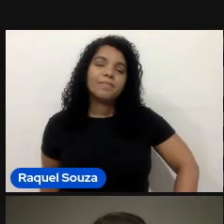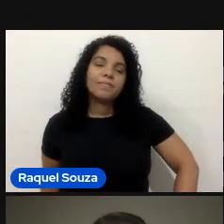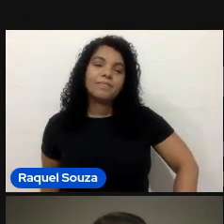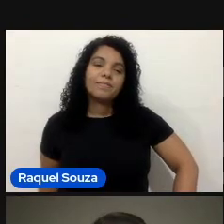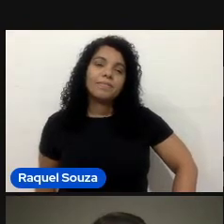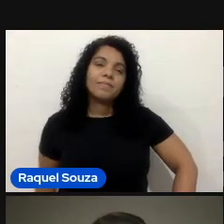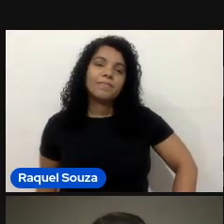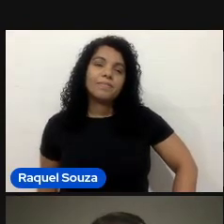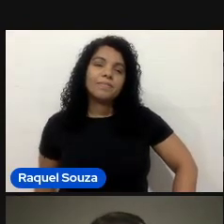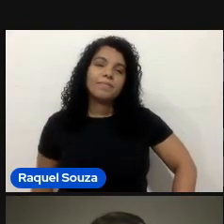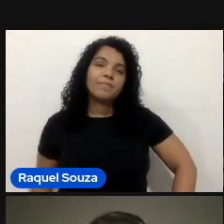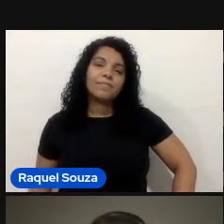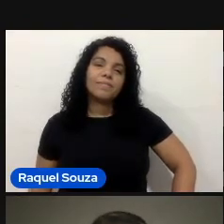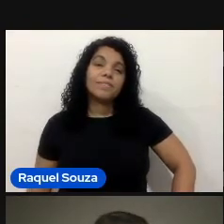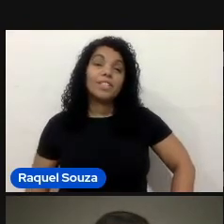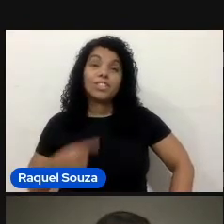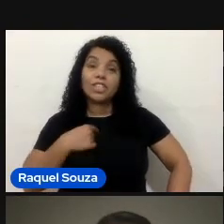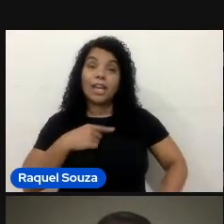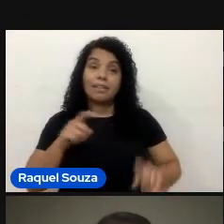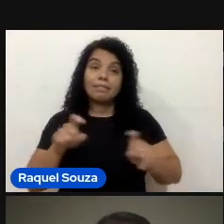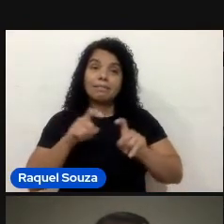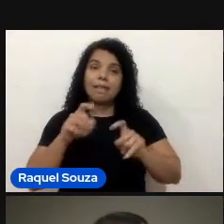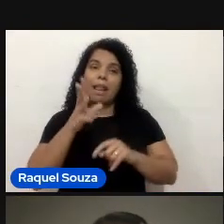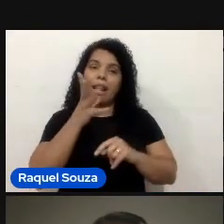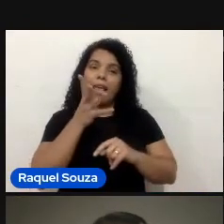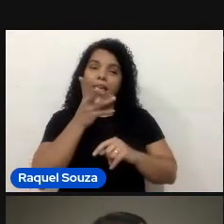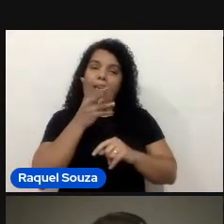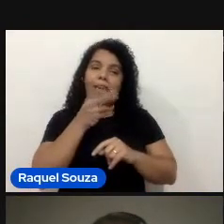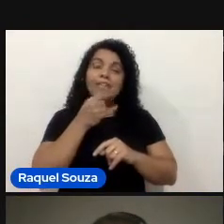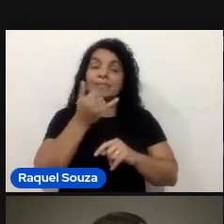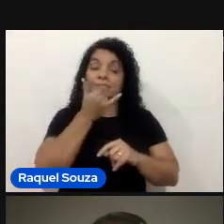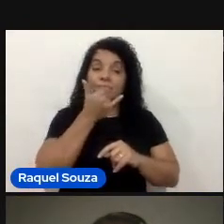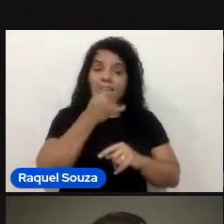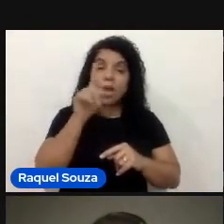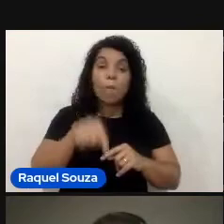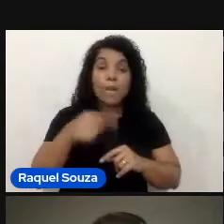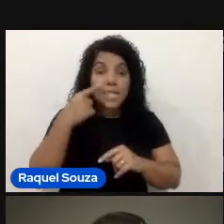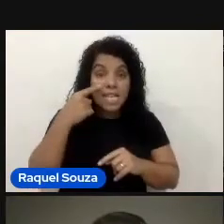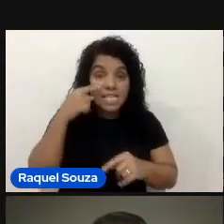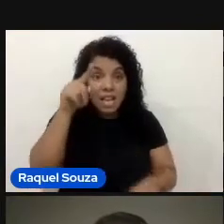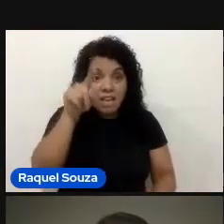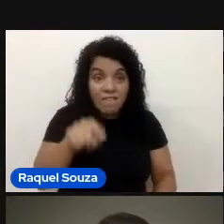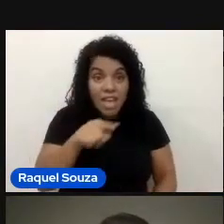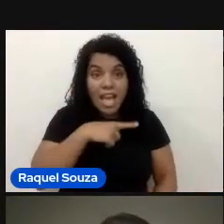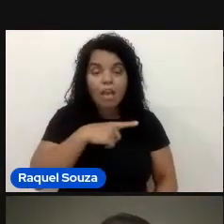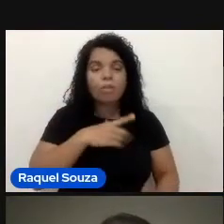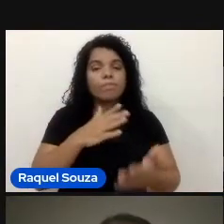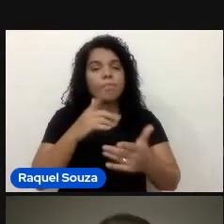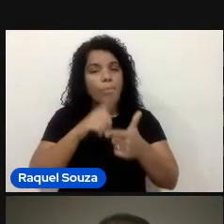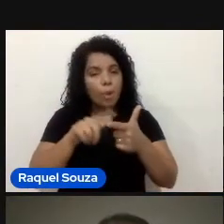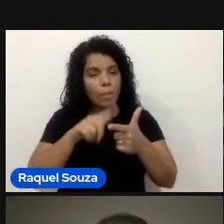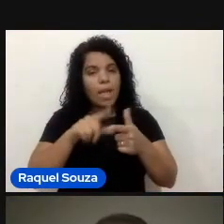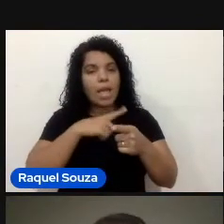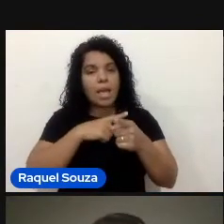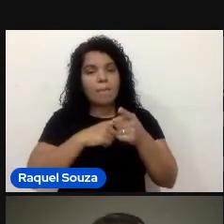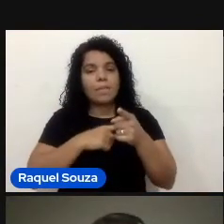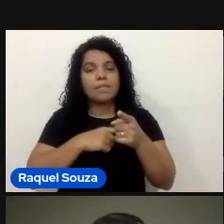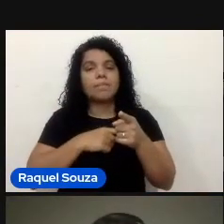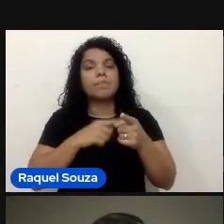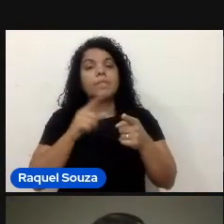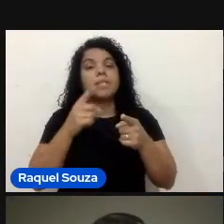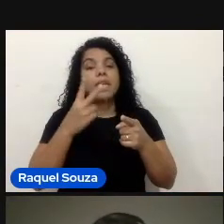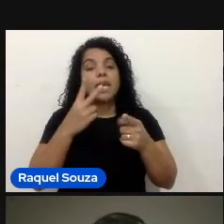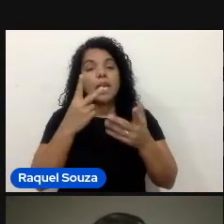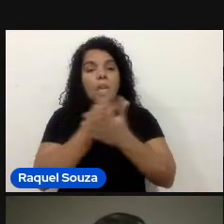A máquina é lenta, então perdão. Mas aqui você vê alguns problemas. Então, tem 2 erros,